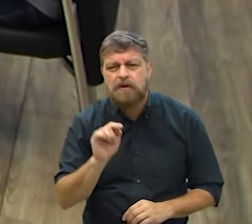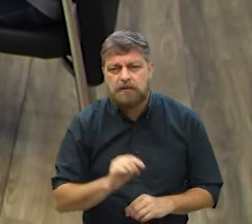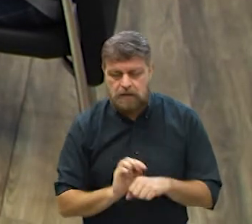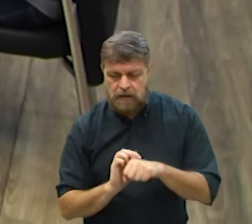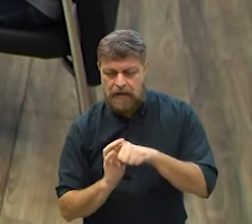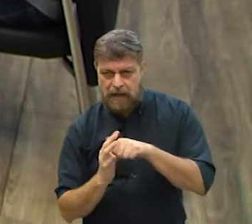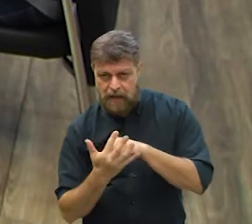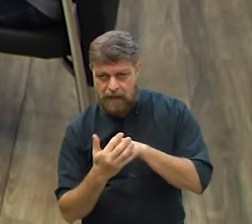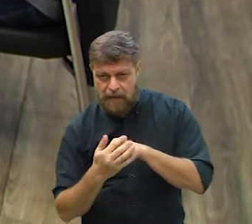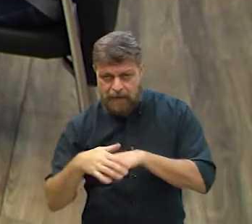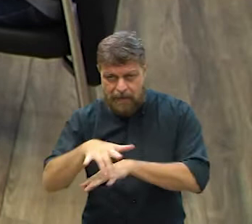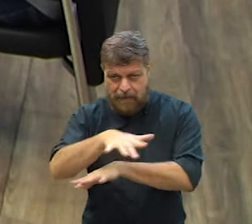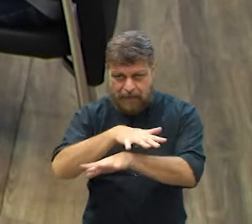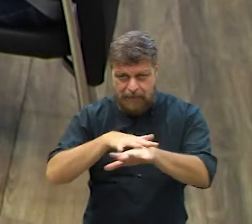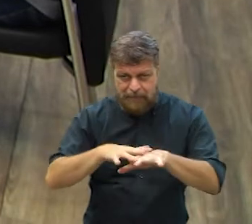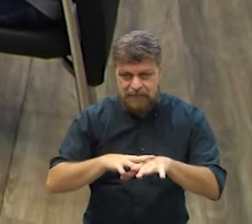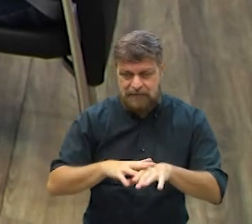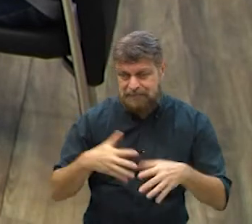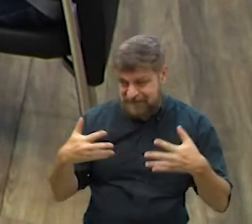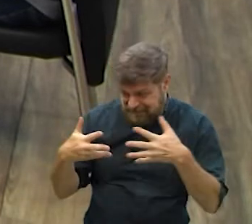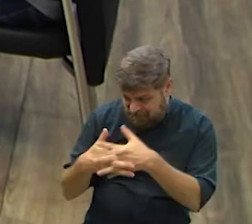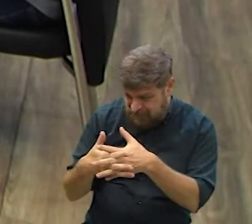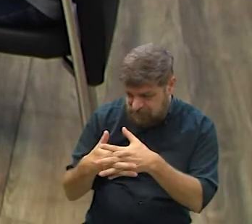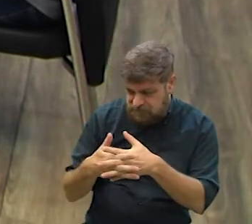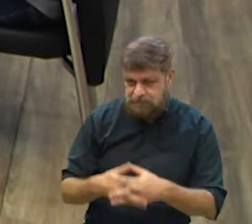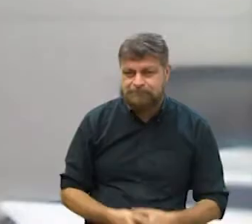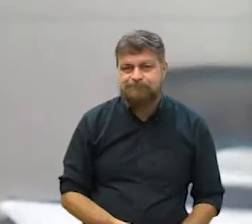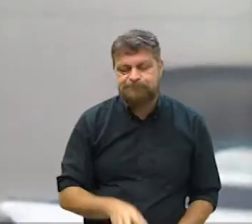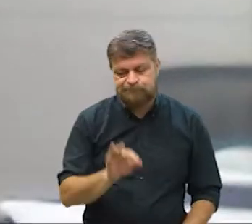pandemia atrapalhou esse processo? Atrapalhou.